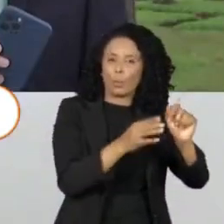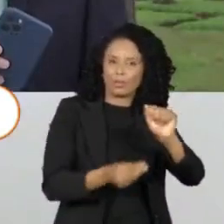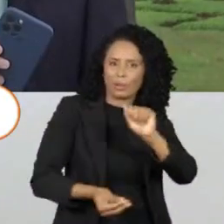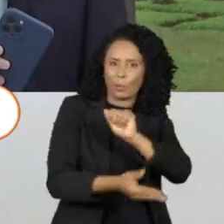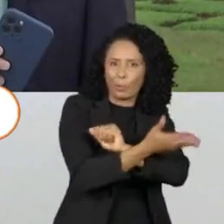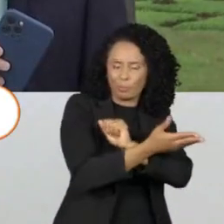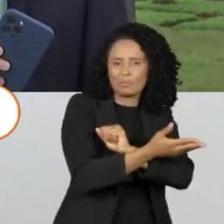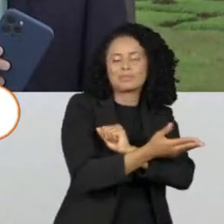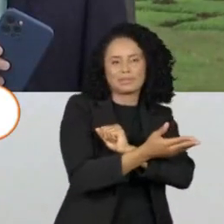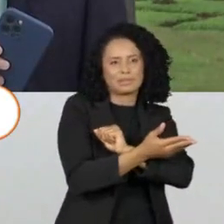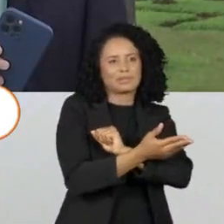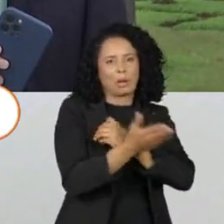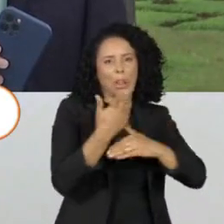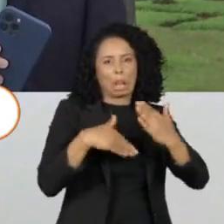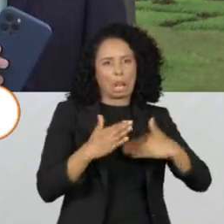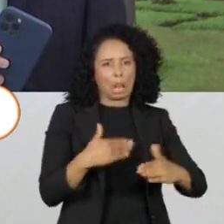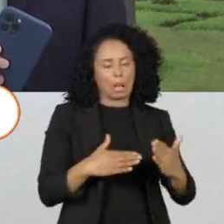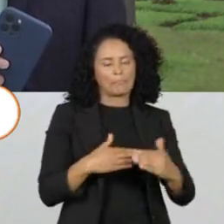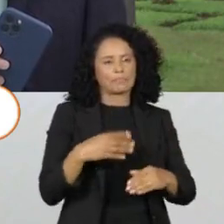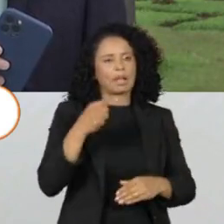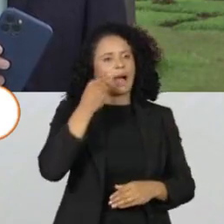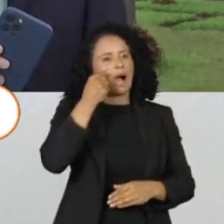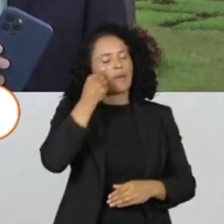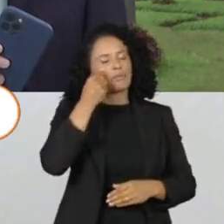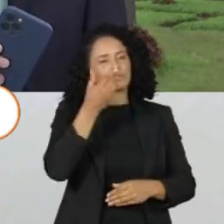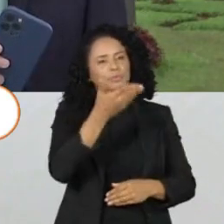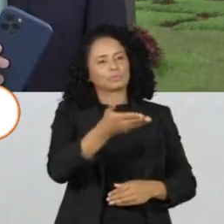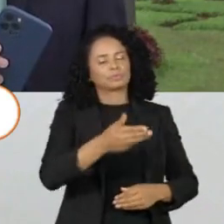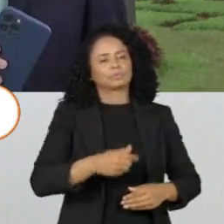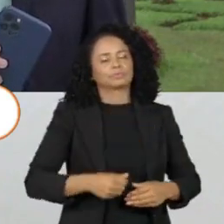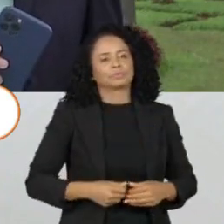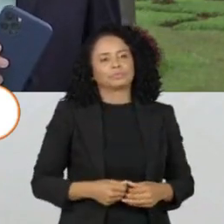Quem tem os detalhes de volta ao vivo, o repórter Luiz Turati. Luiz.